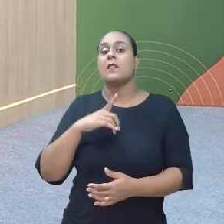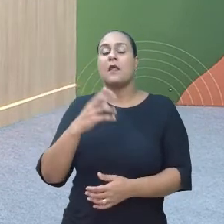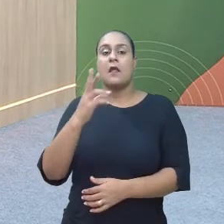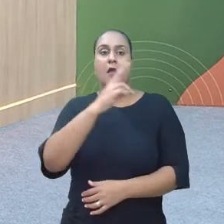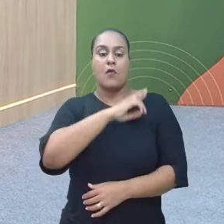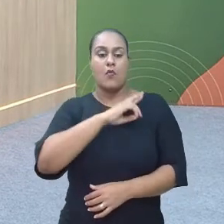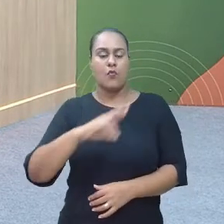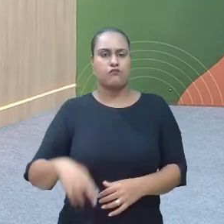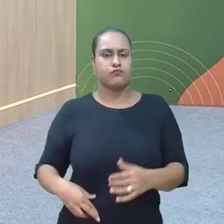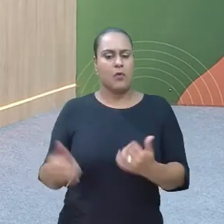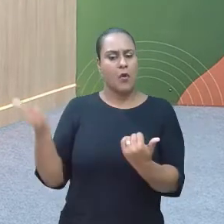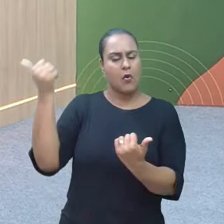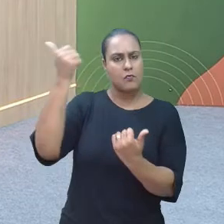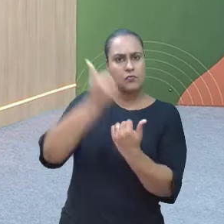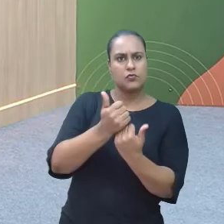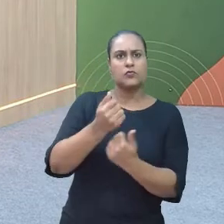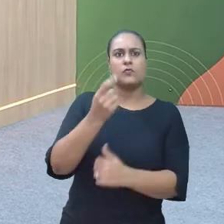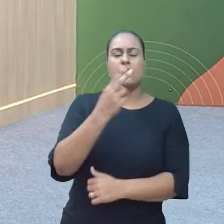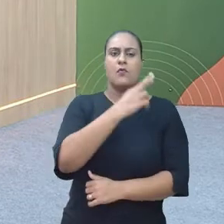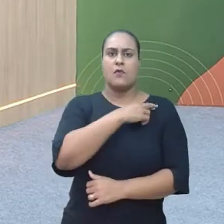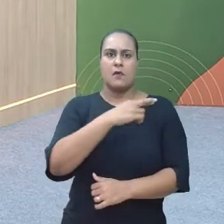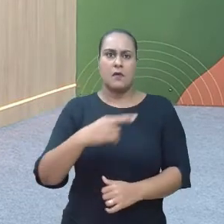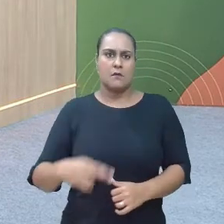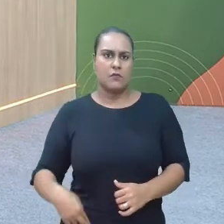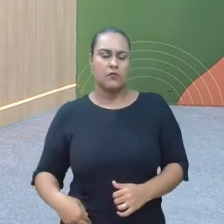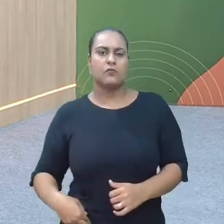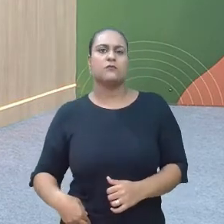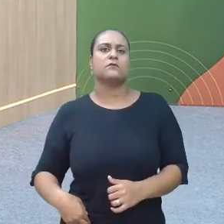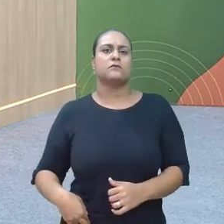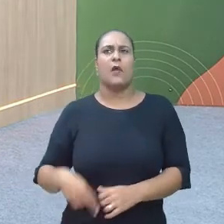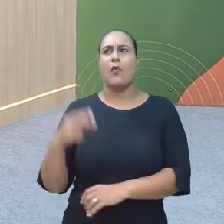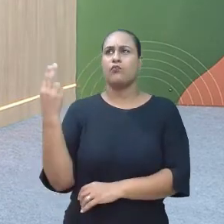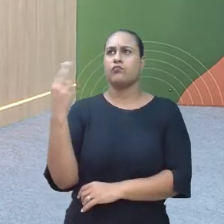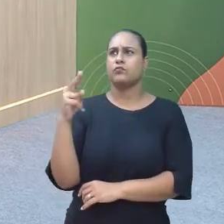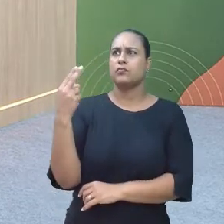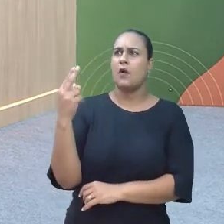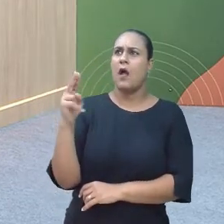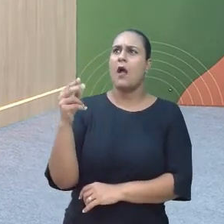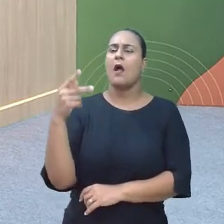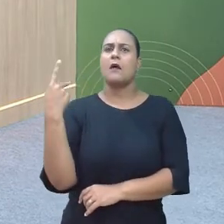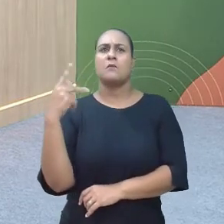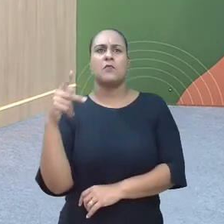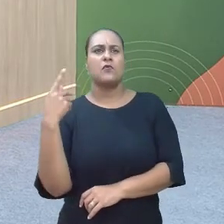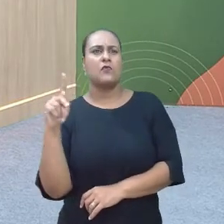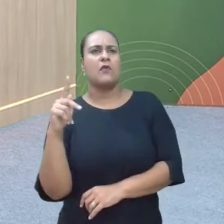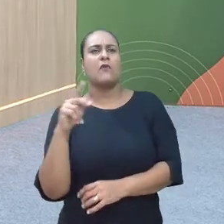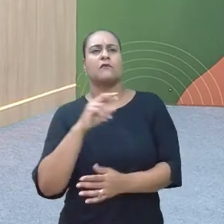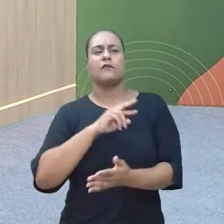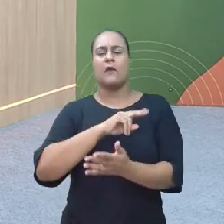no restante da América, nos Estados Unidos, na Argentina, no Uruguai, na Venezuela, na Colômbia, no